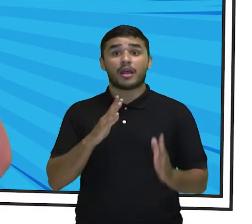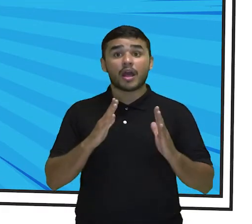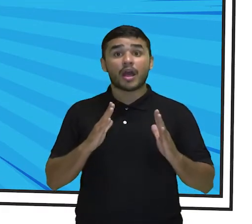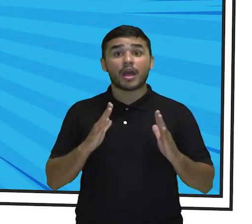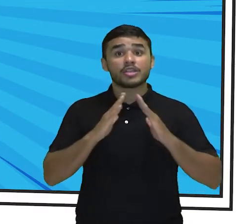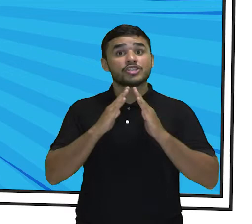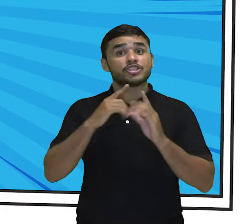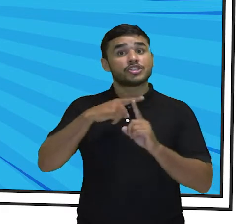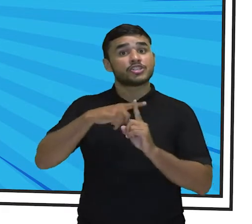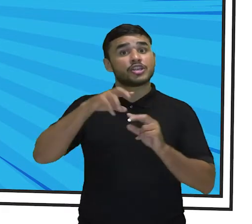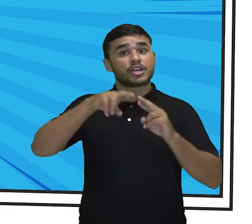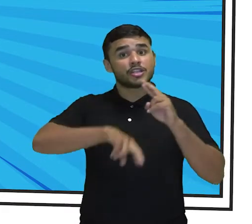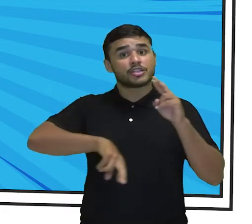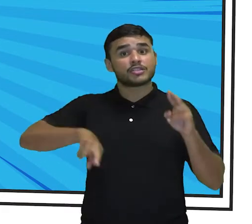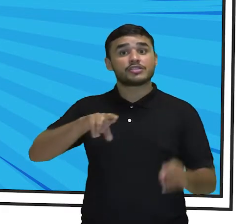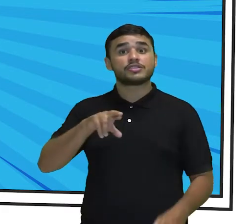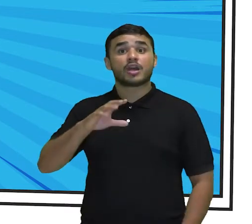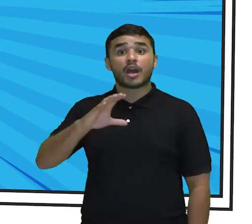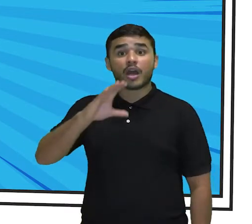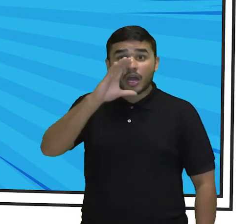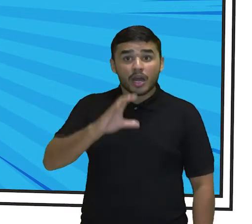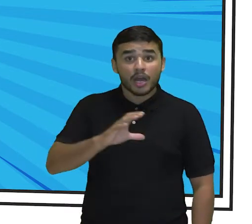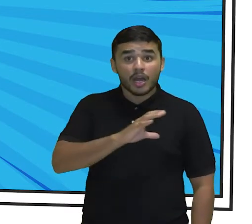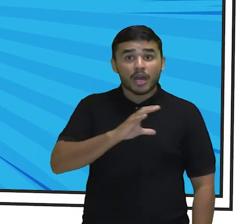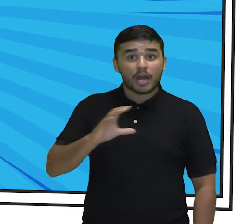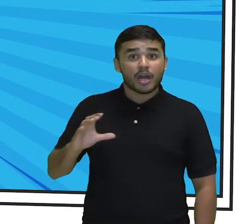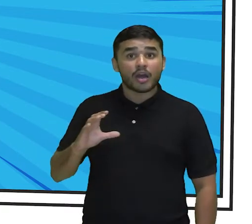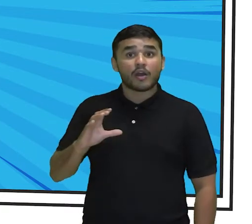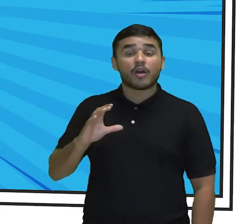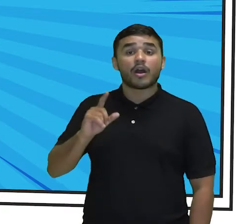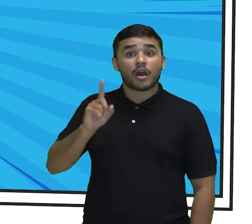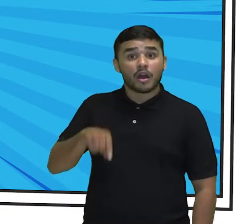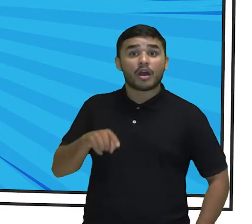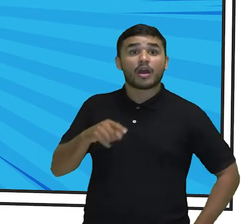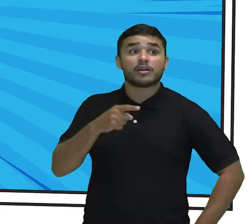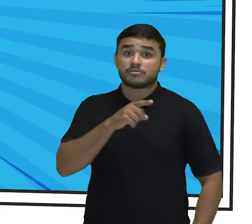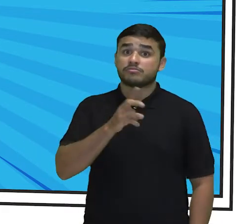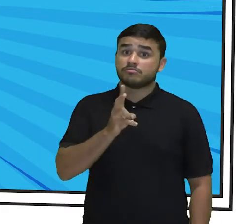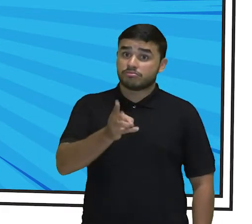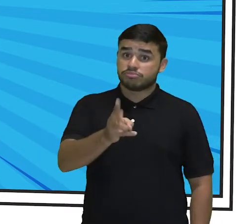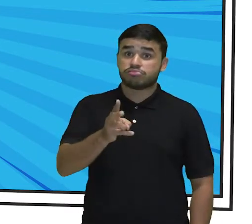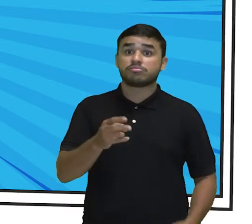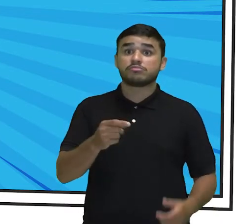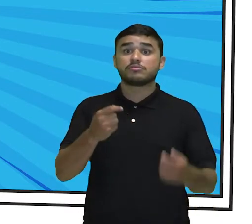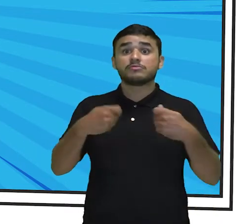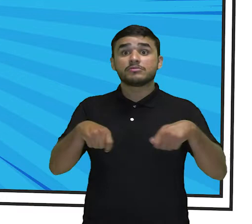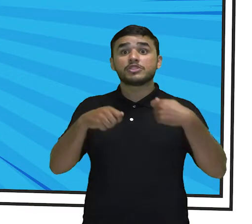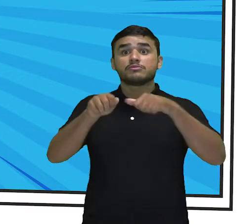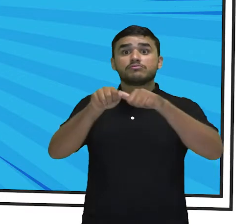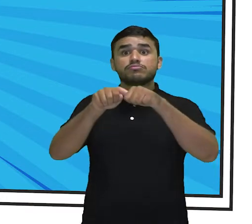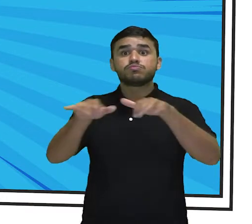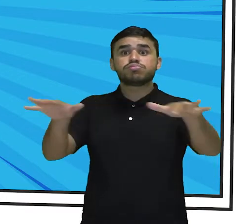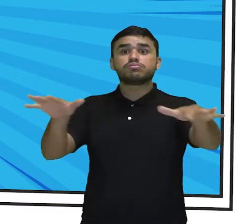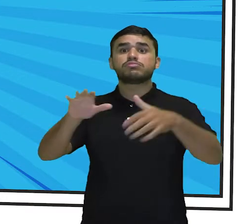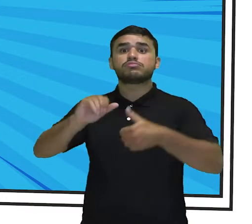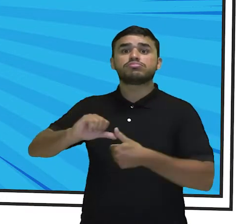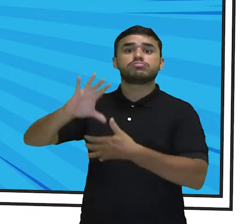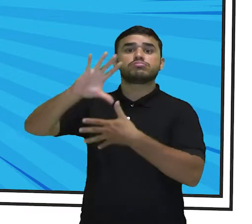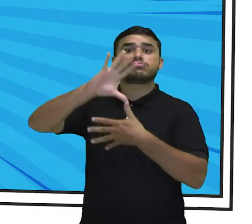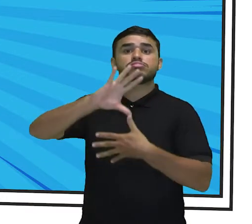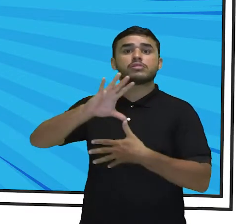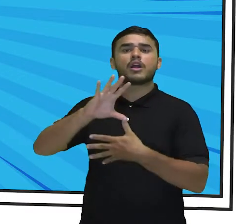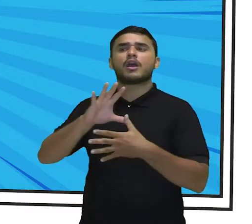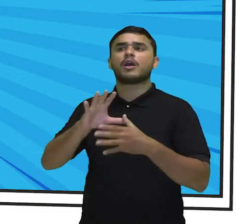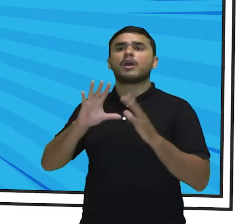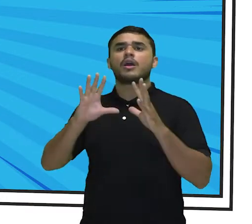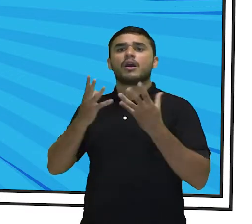romana. Entenderam? A igreja teve que se salvar, então acabou migrando para a América,